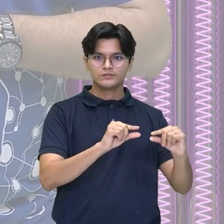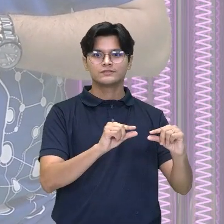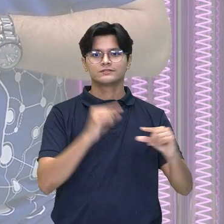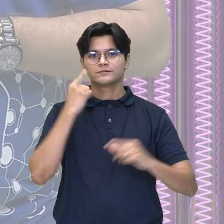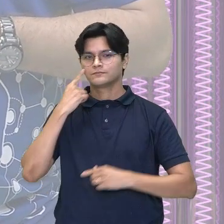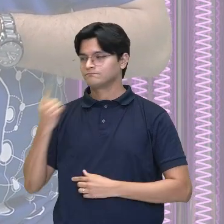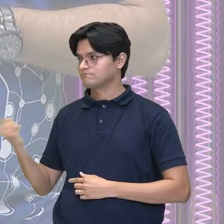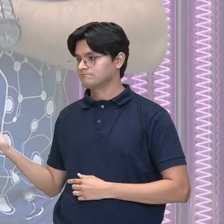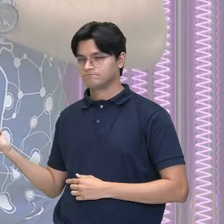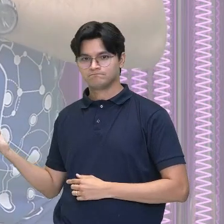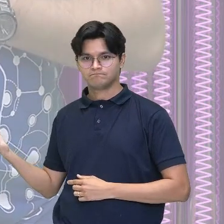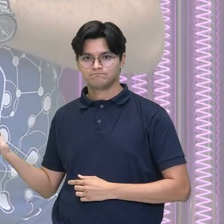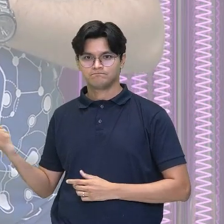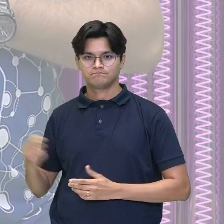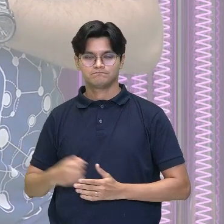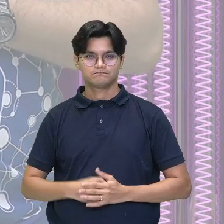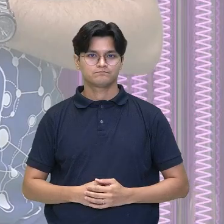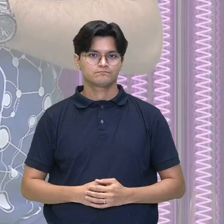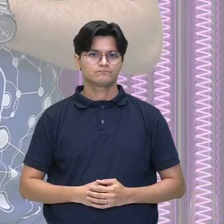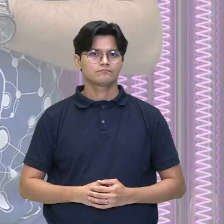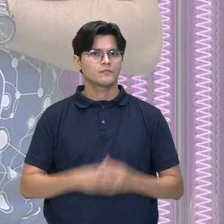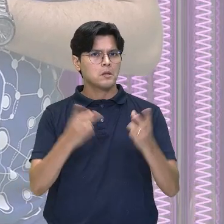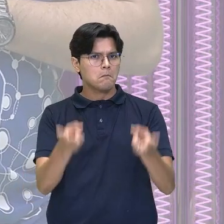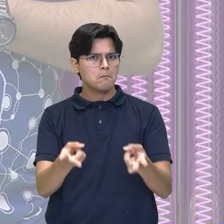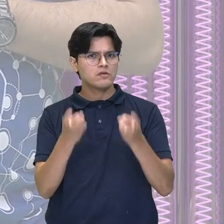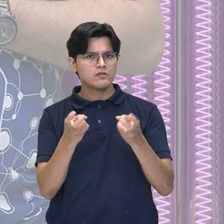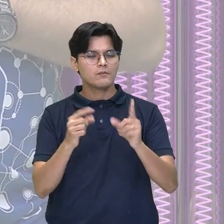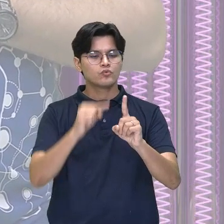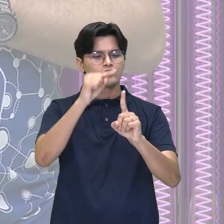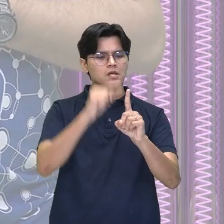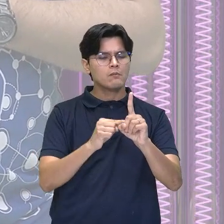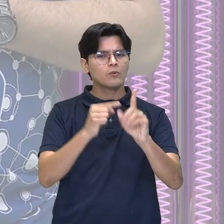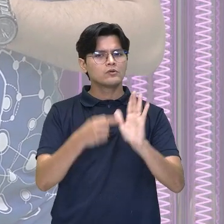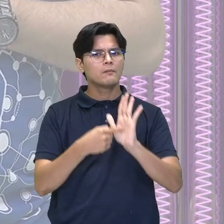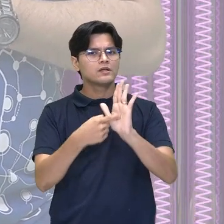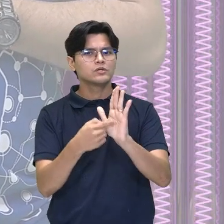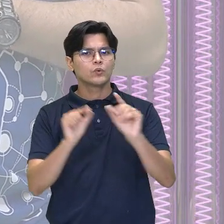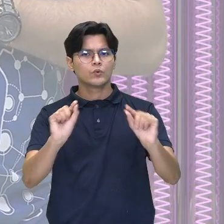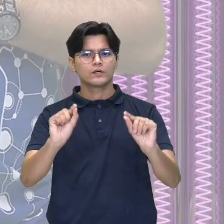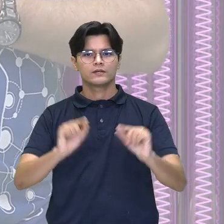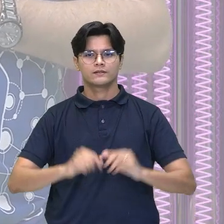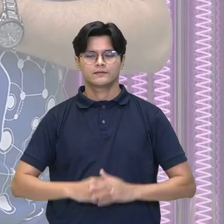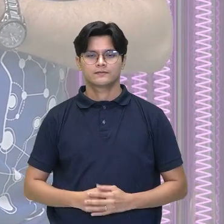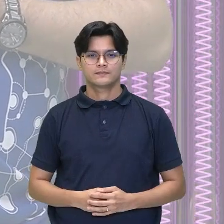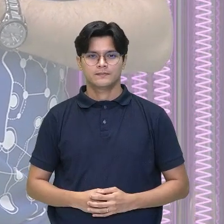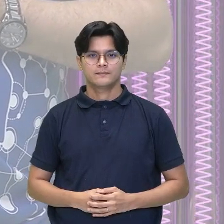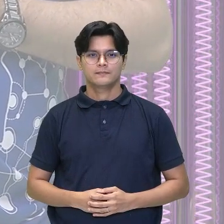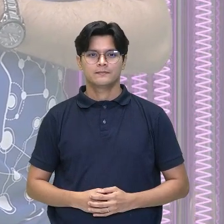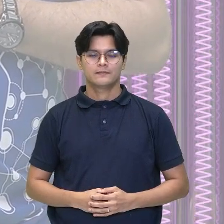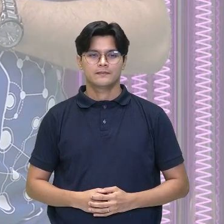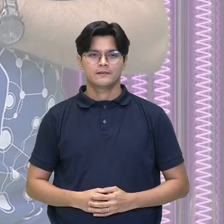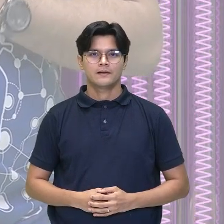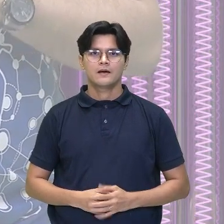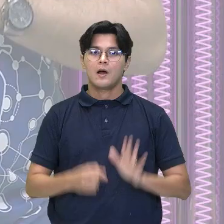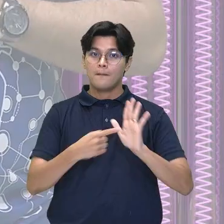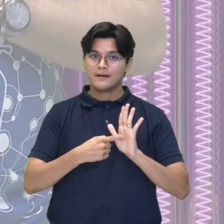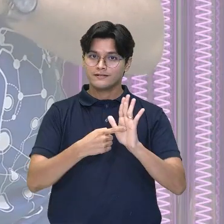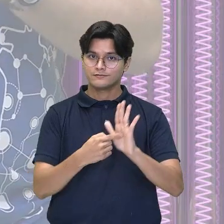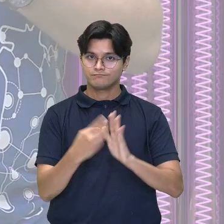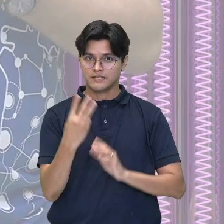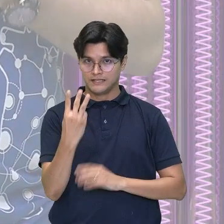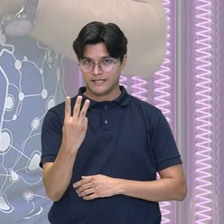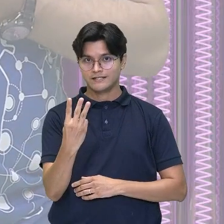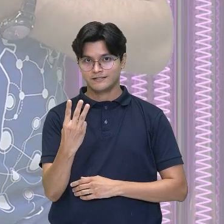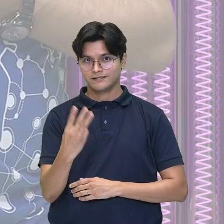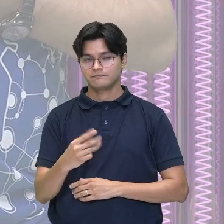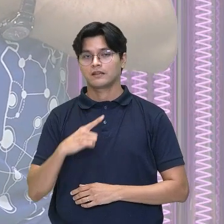4 graus Celsius, observe aí no nosso termômetro, né? Que é como se fosse ali 3 unidades. Só que,